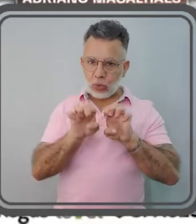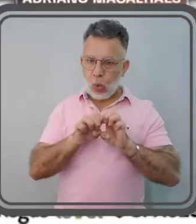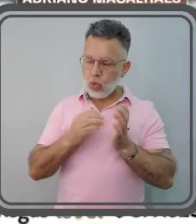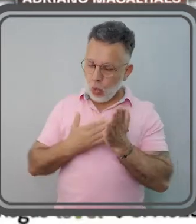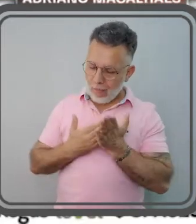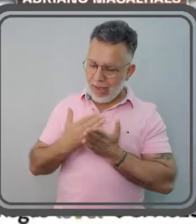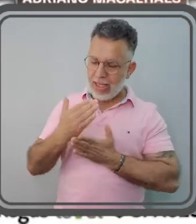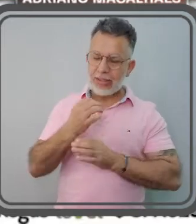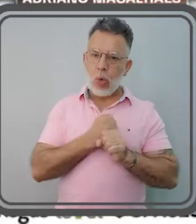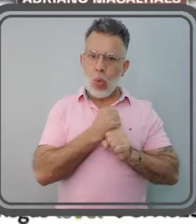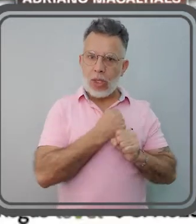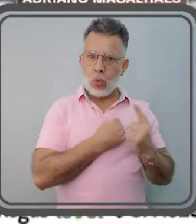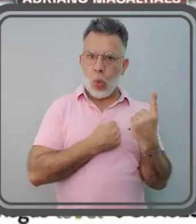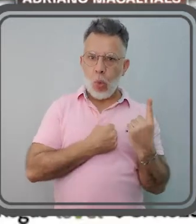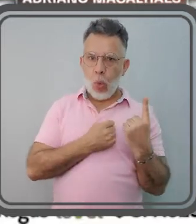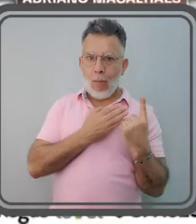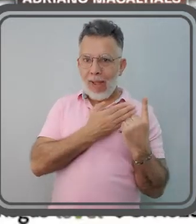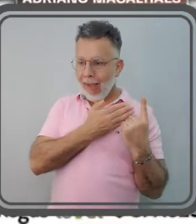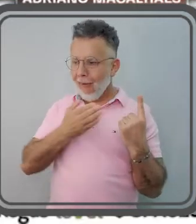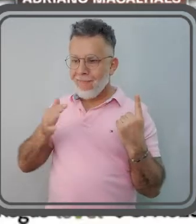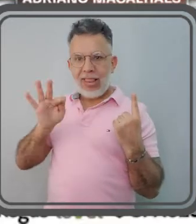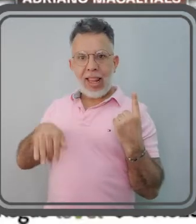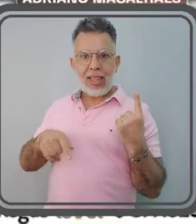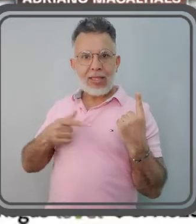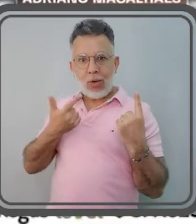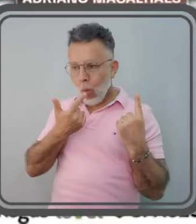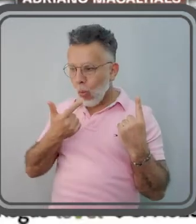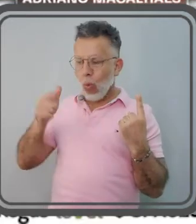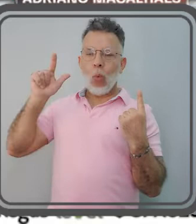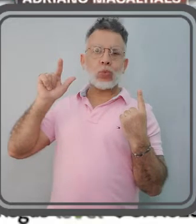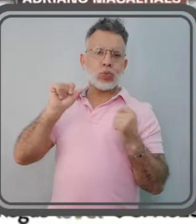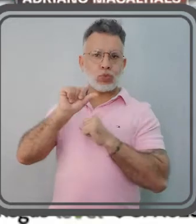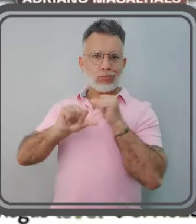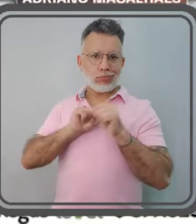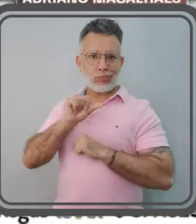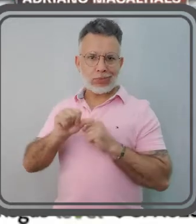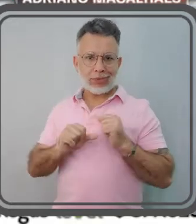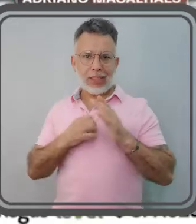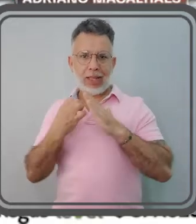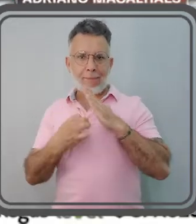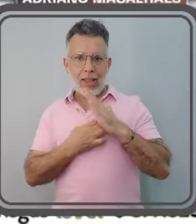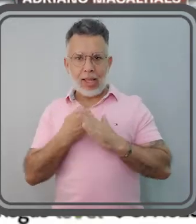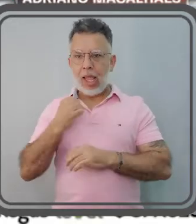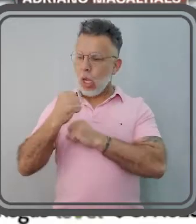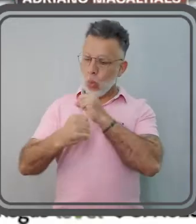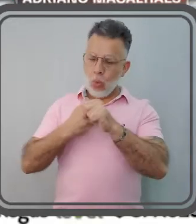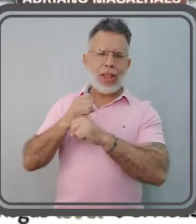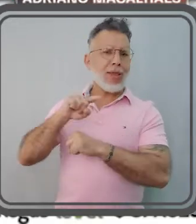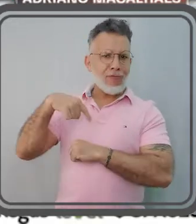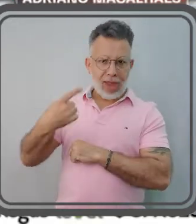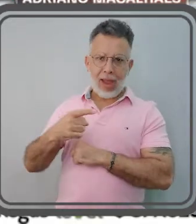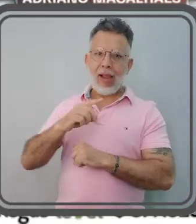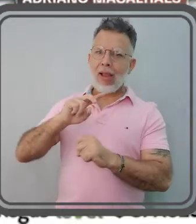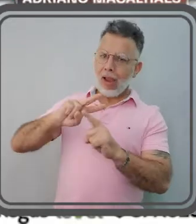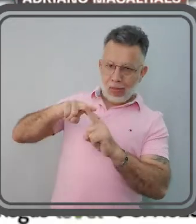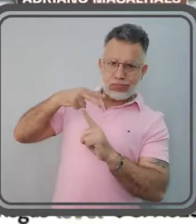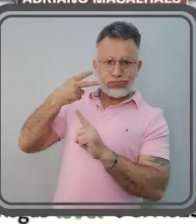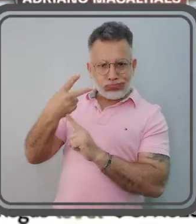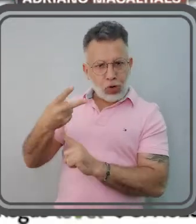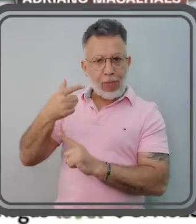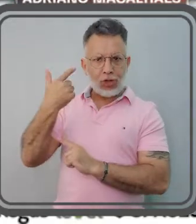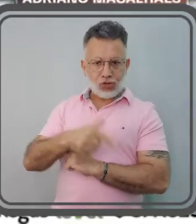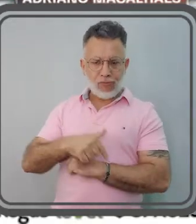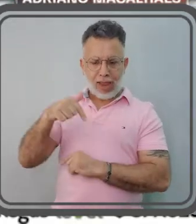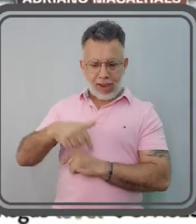Né? E para o ano que vem é a mesma coisa, é dobrar de novo de tamanho. Na verdade, esse ano a gente mais do que dobrou, e provavelmente o próximo ano a gente vai mais